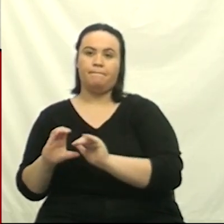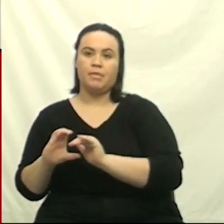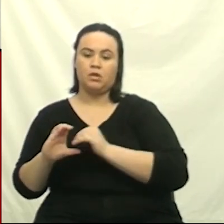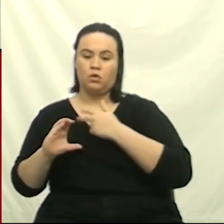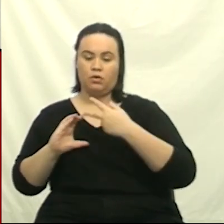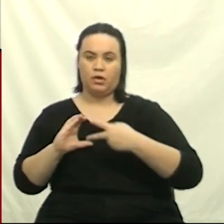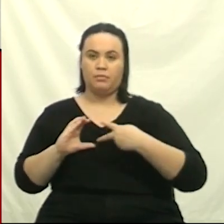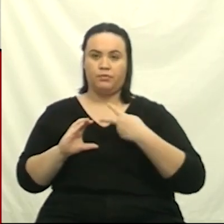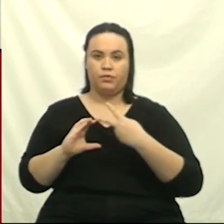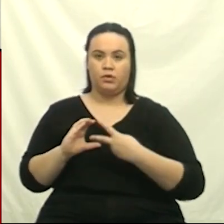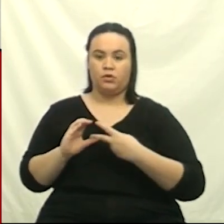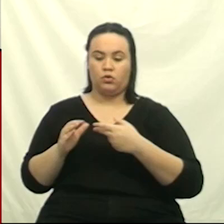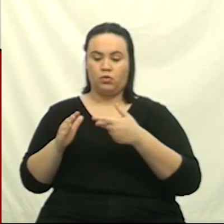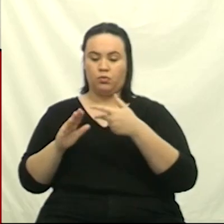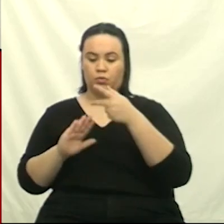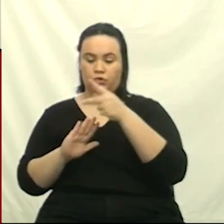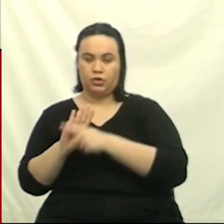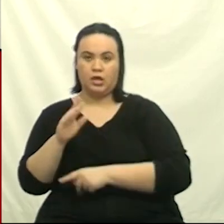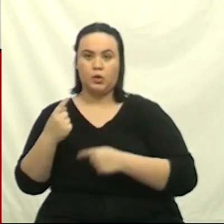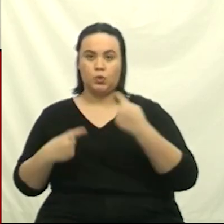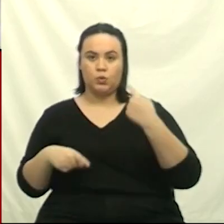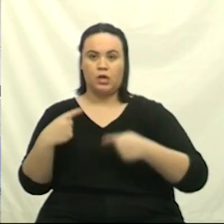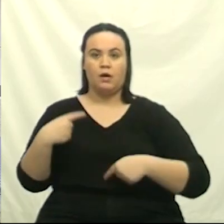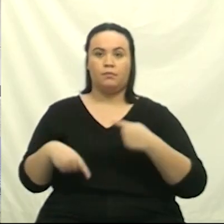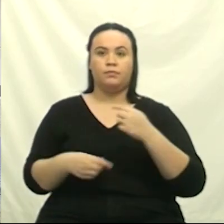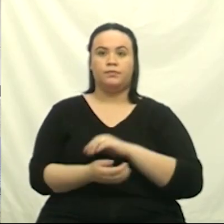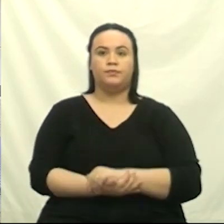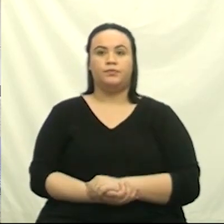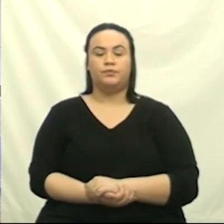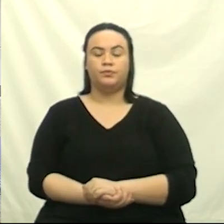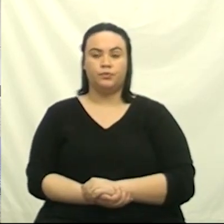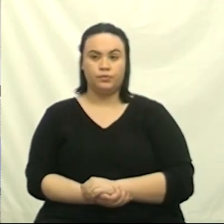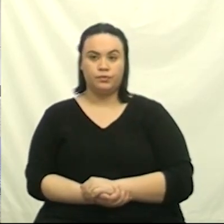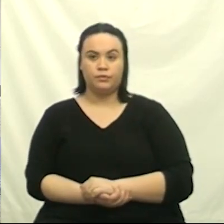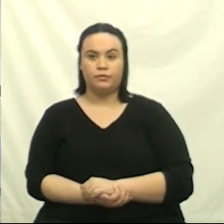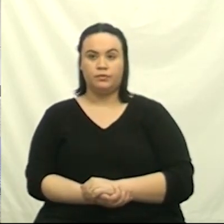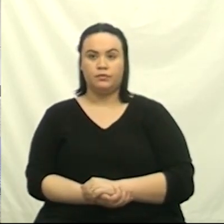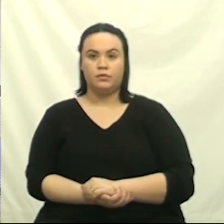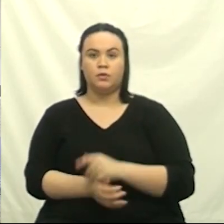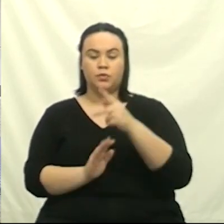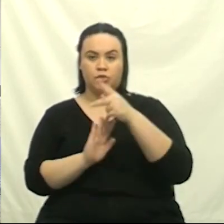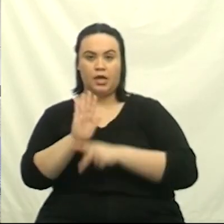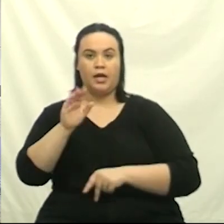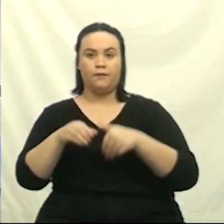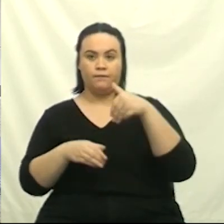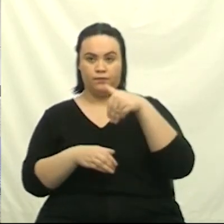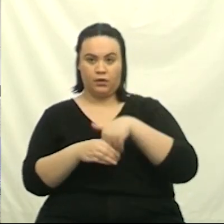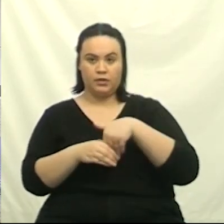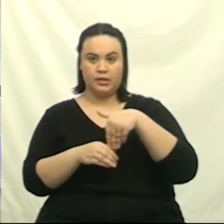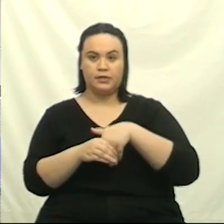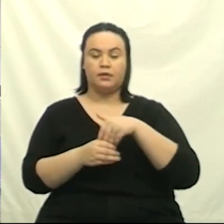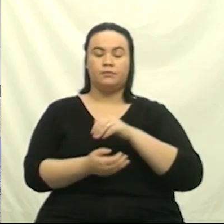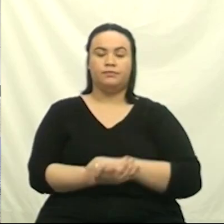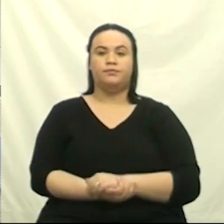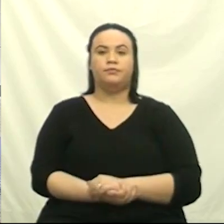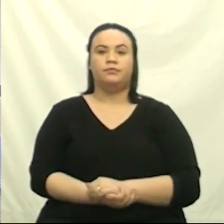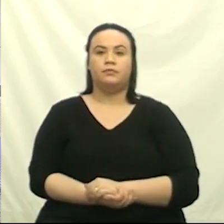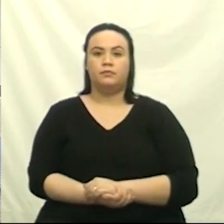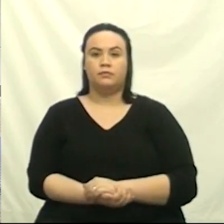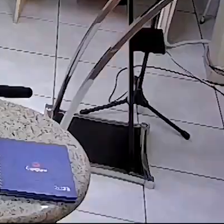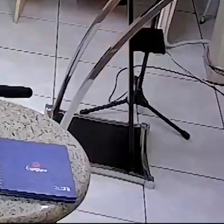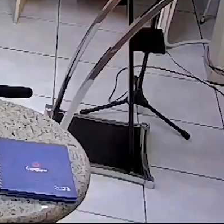ao plenário o projeto está em discussão não havendo quem queira discutir o projeto está em votação